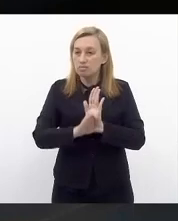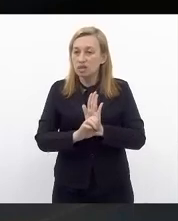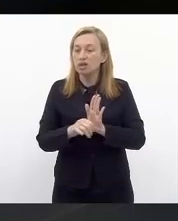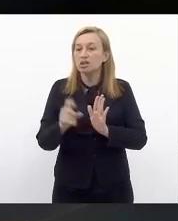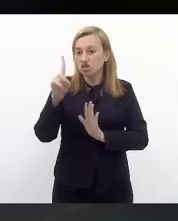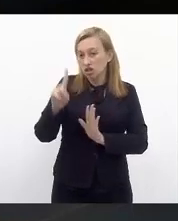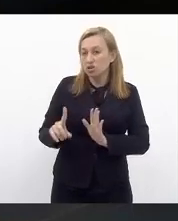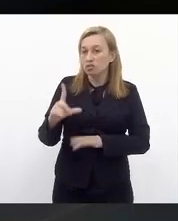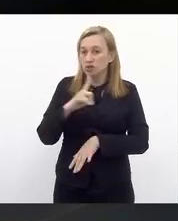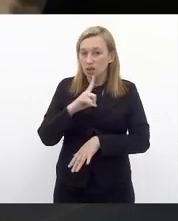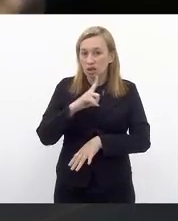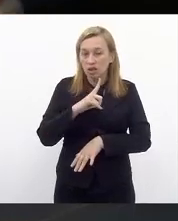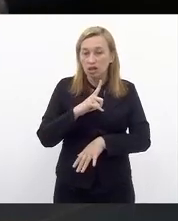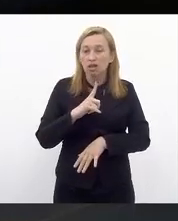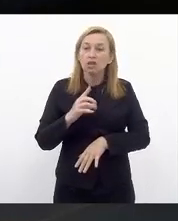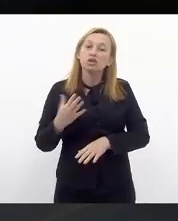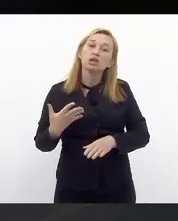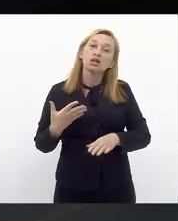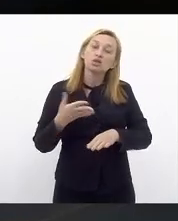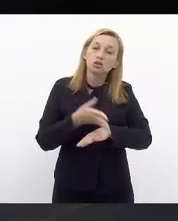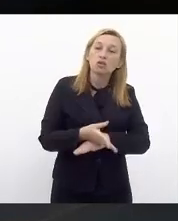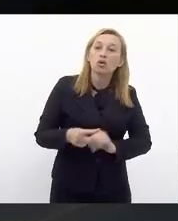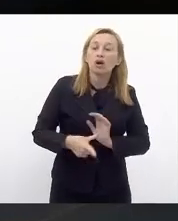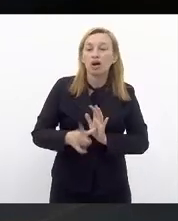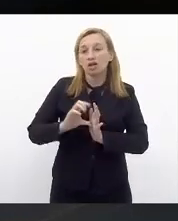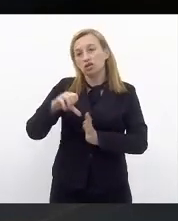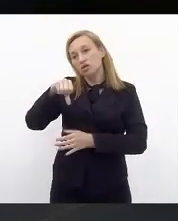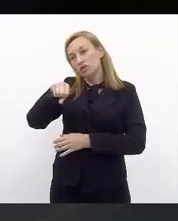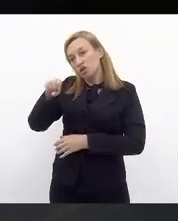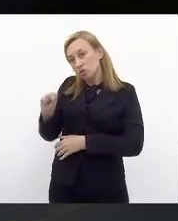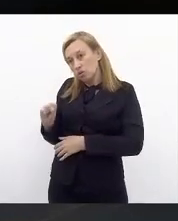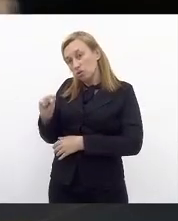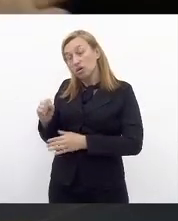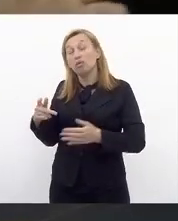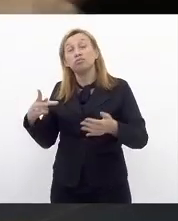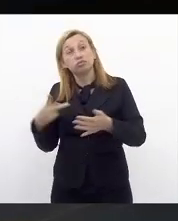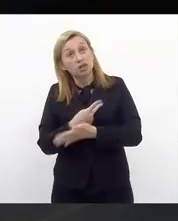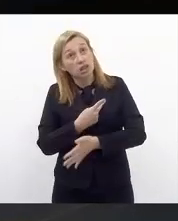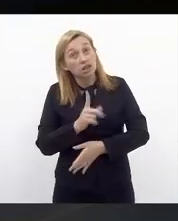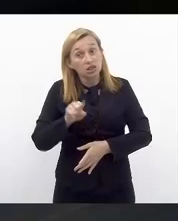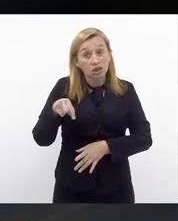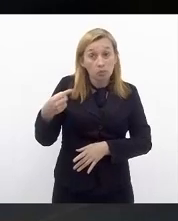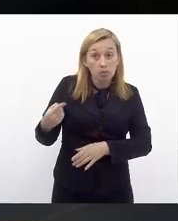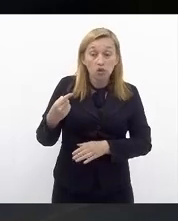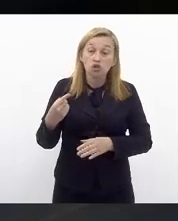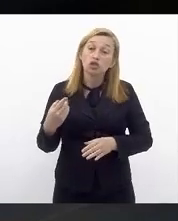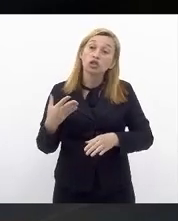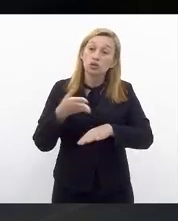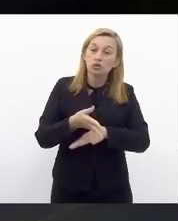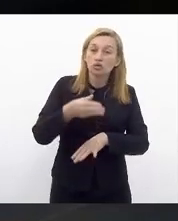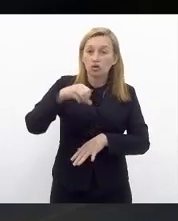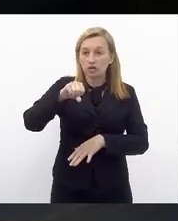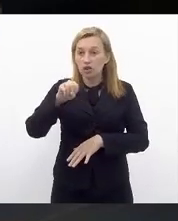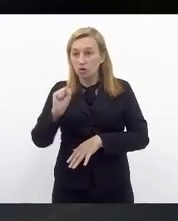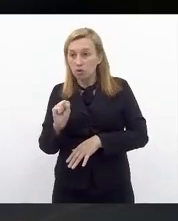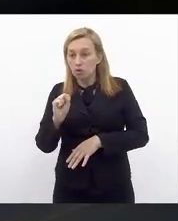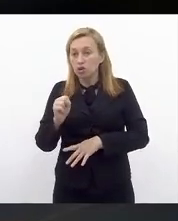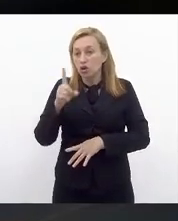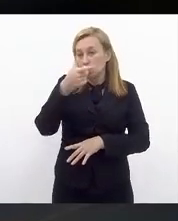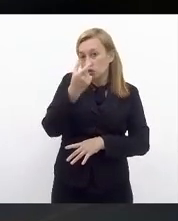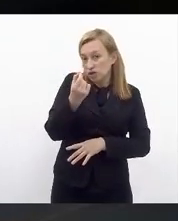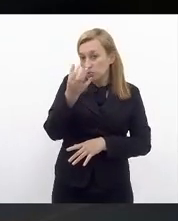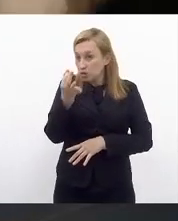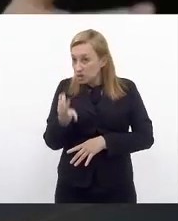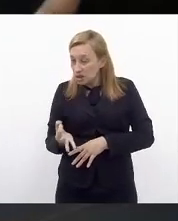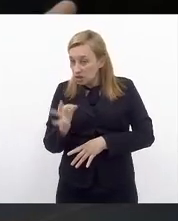que ele tem direito tá se ela entrou aqui antes de 98 acontece que depois que ele entrou em 98 os